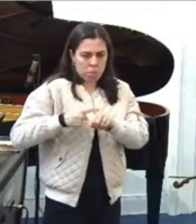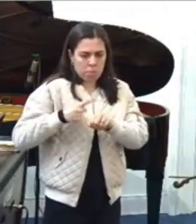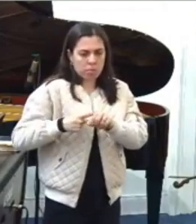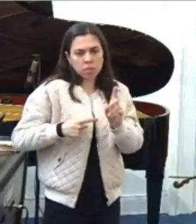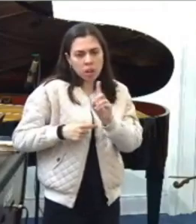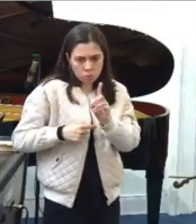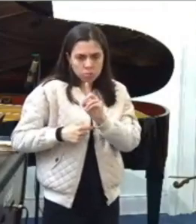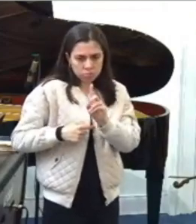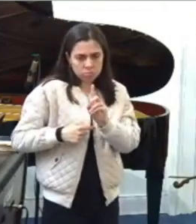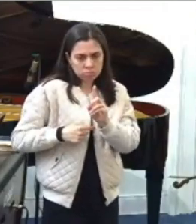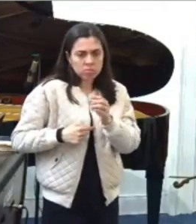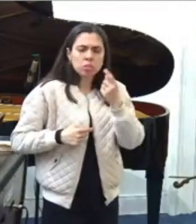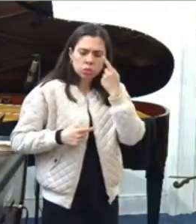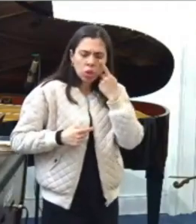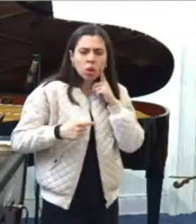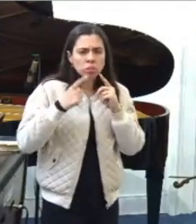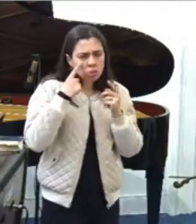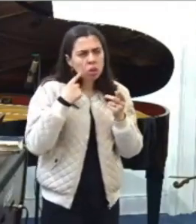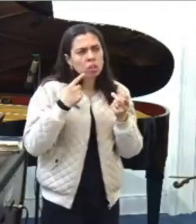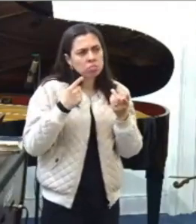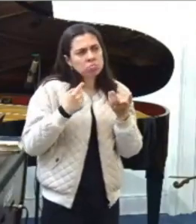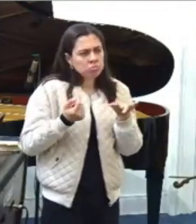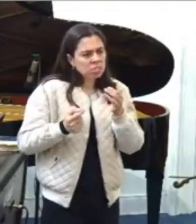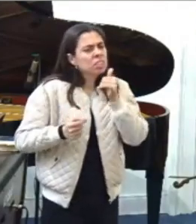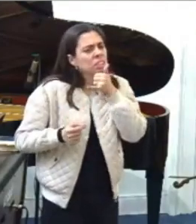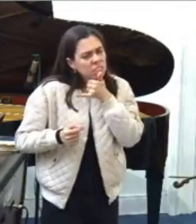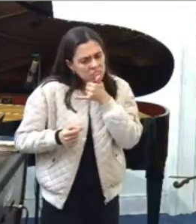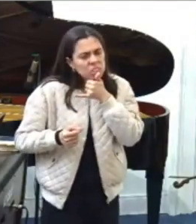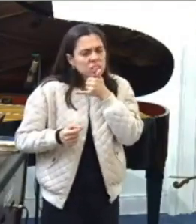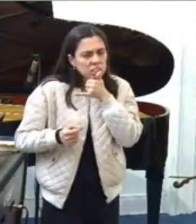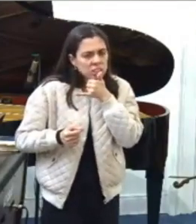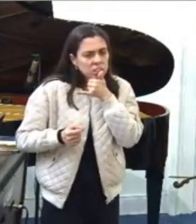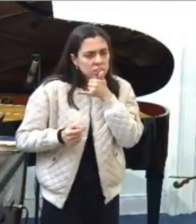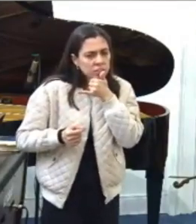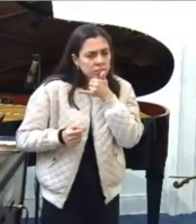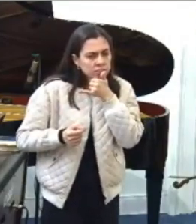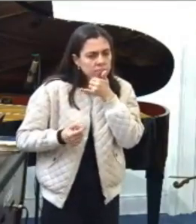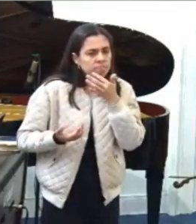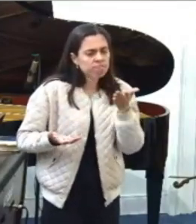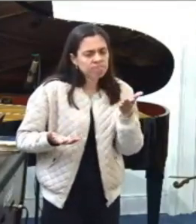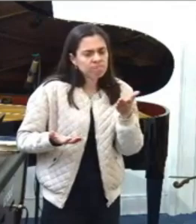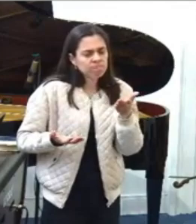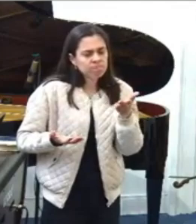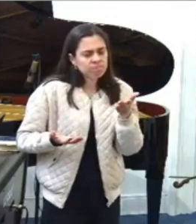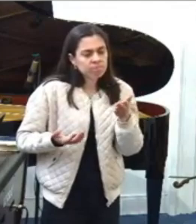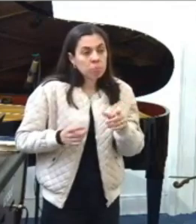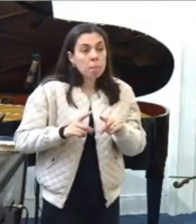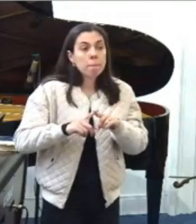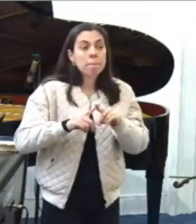move contra o povo de Deus, nós simplesmente falemos assim, uma coisa é lá, outra coisa é aqui.